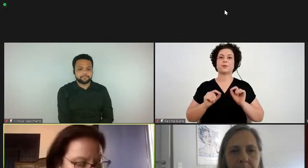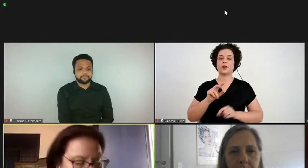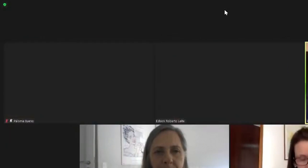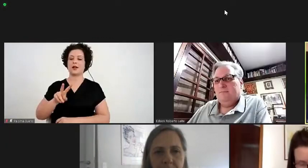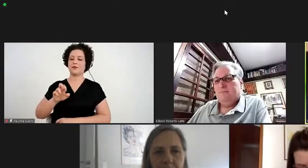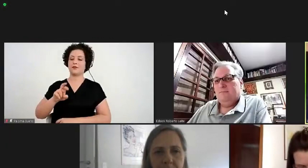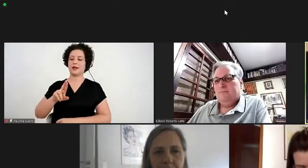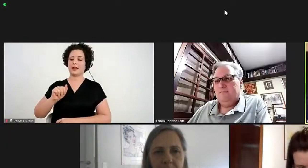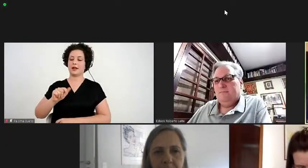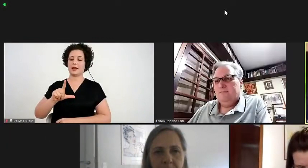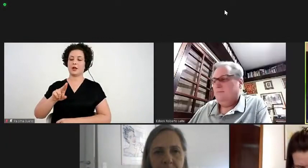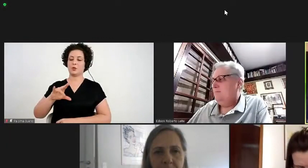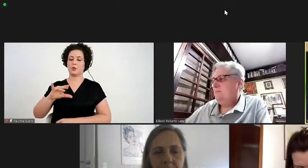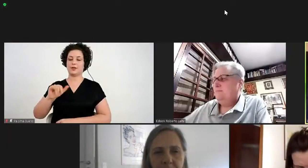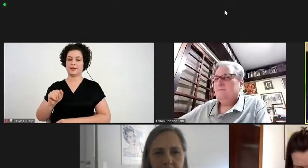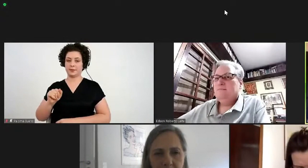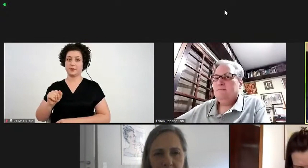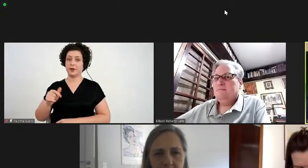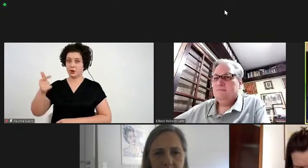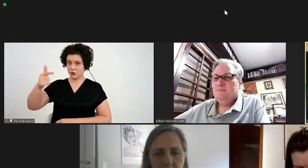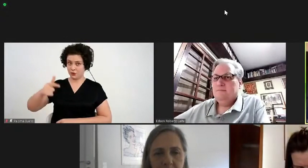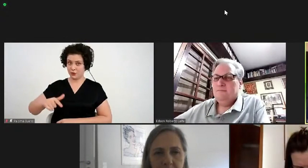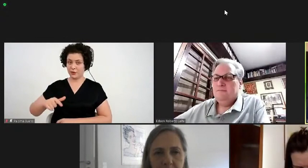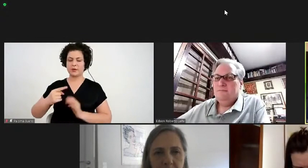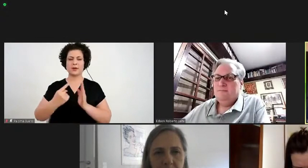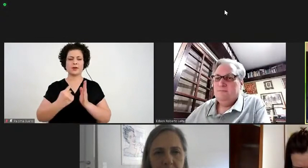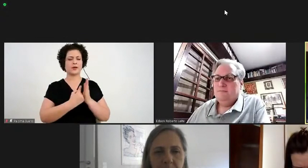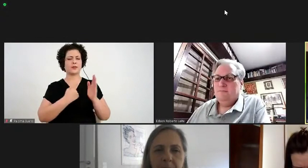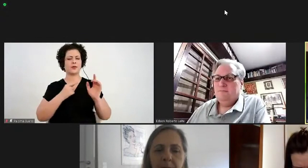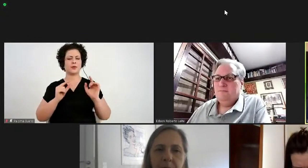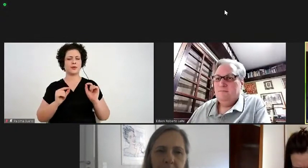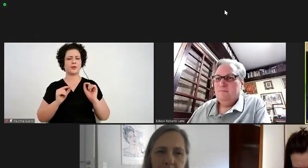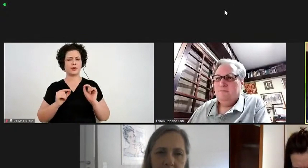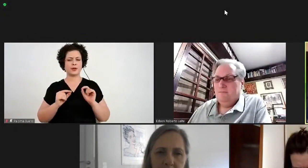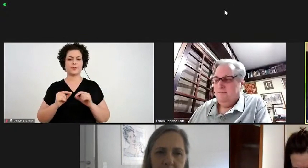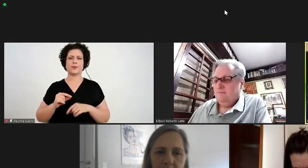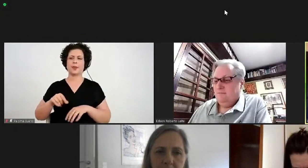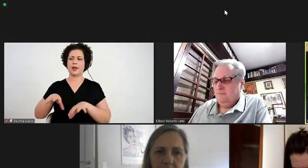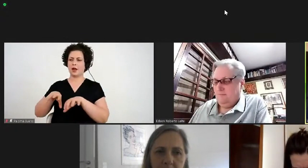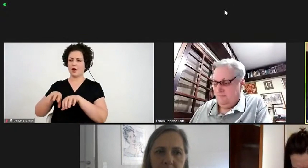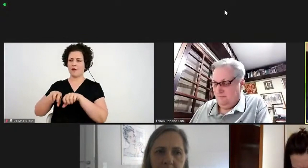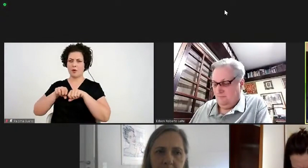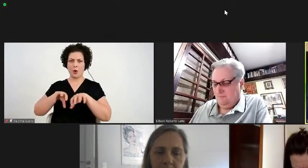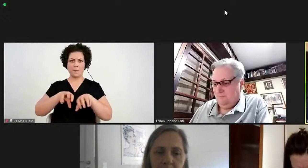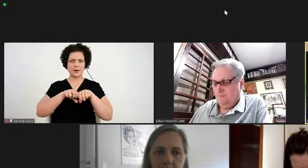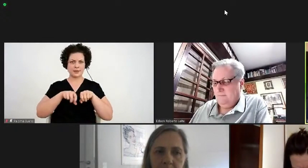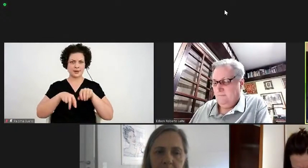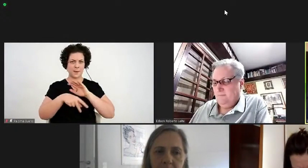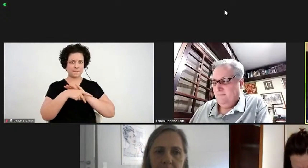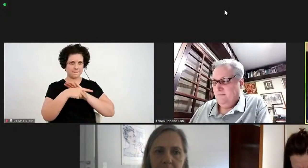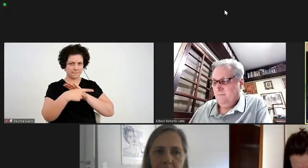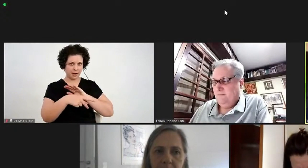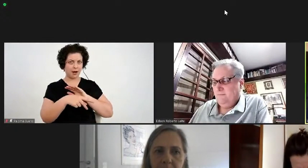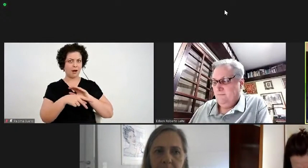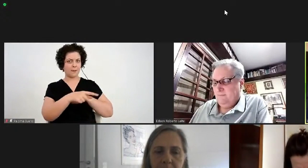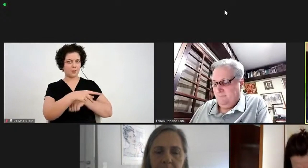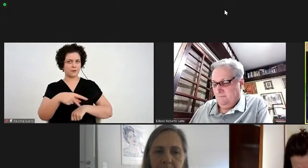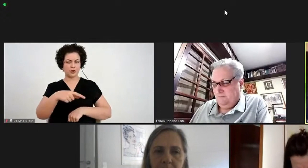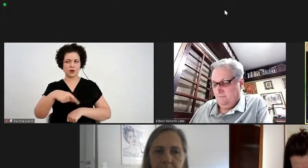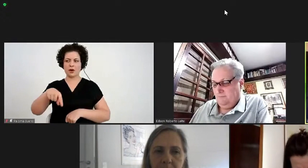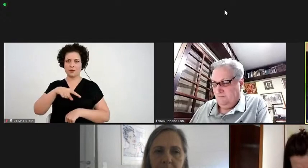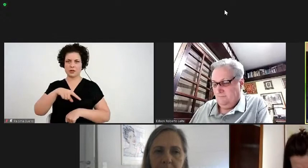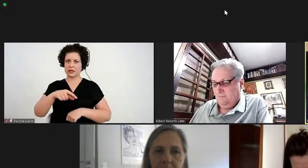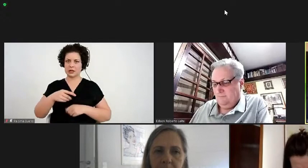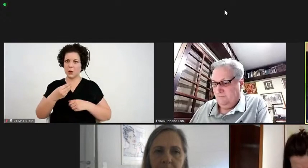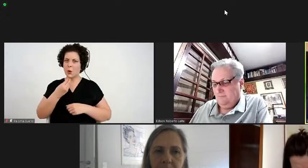Lúcia, Silvio Souza, novamente, ela pergunta assim, nas formações para professores, vocês dão espaço para